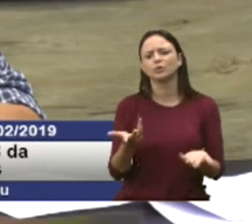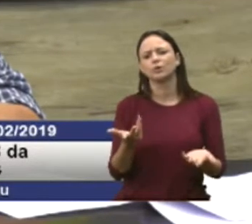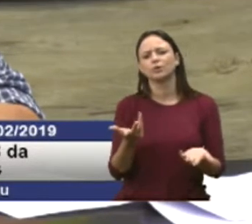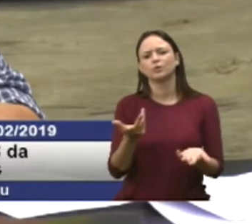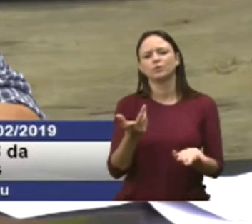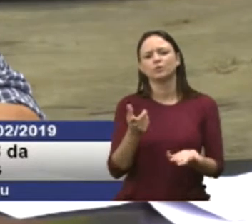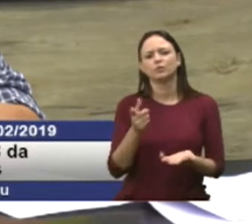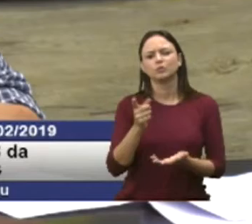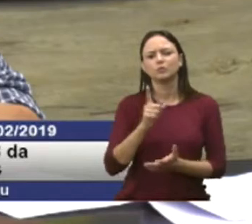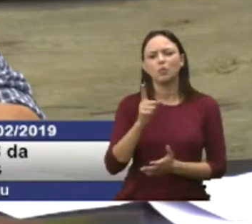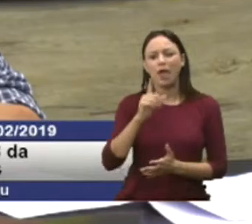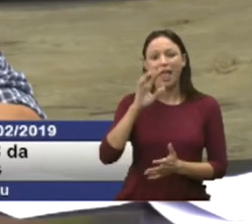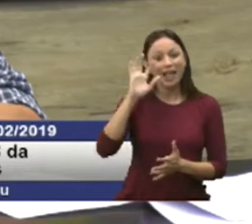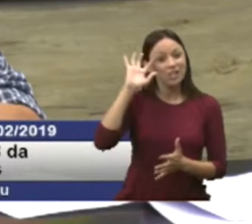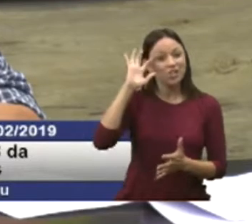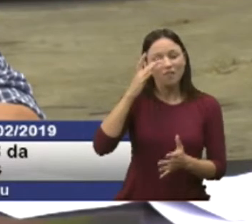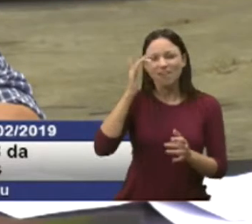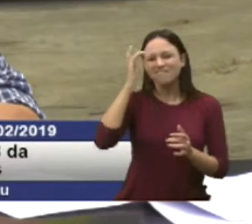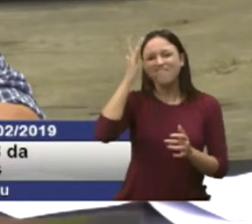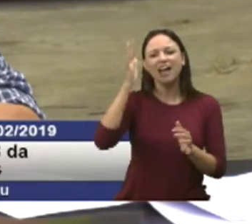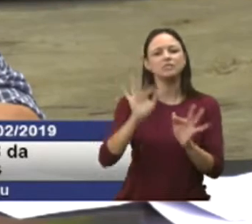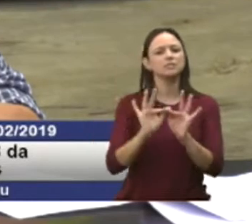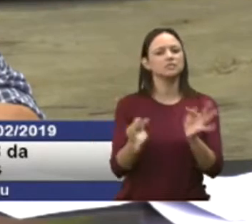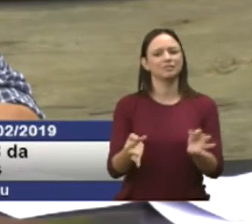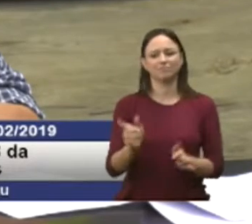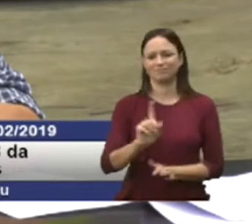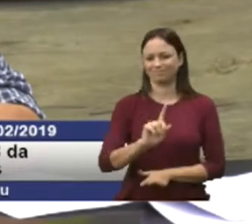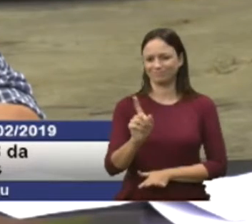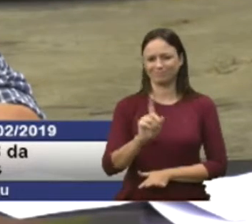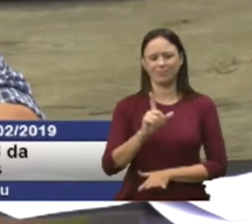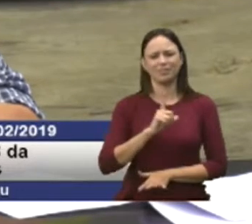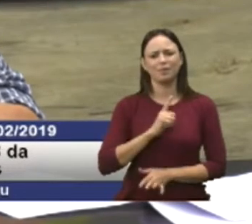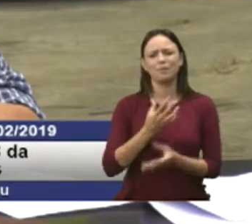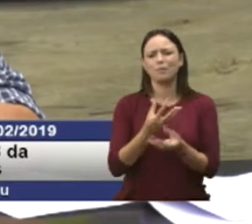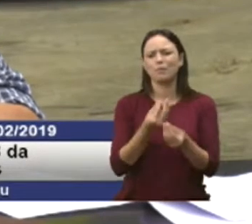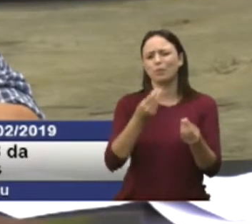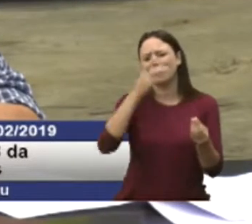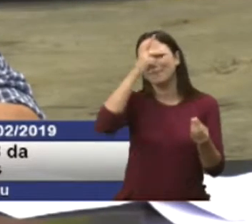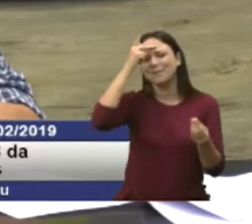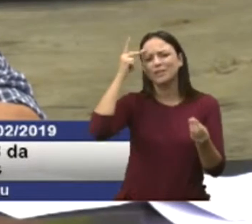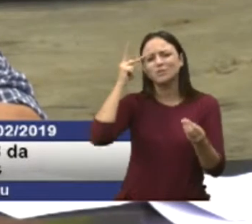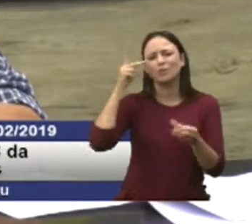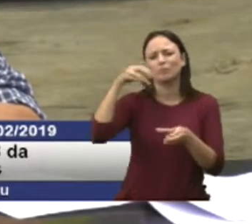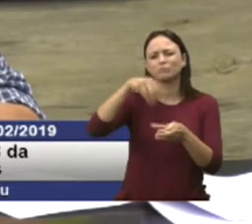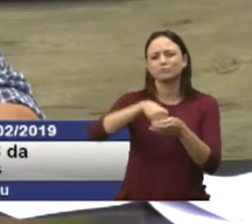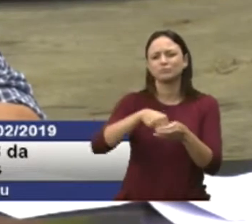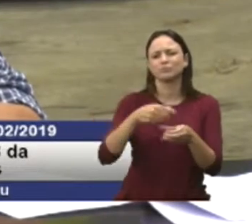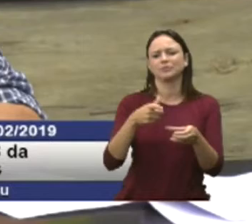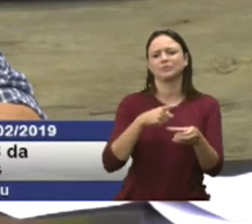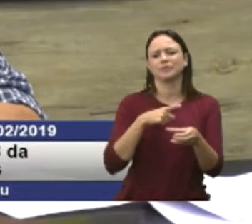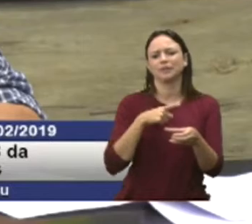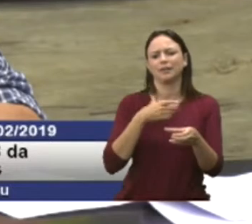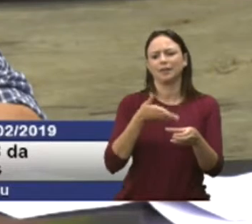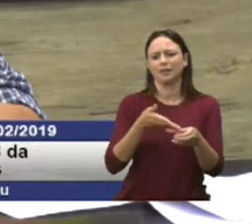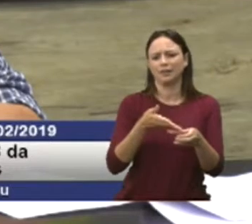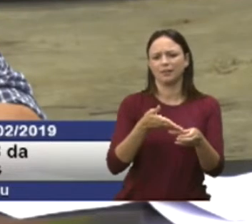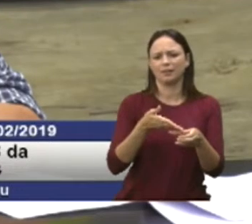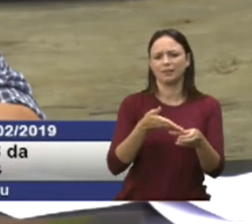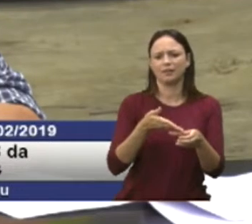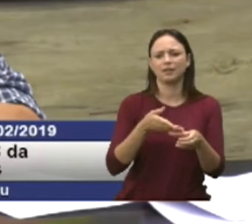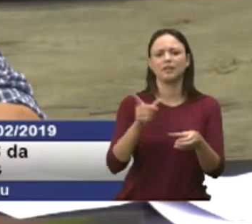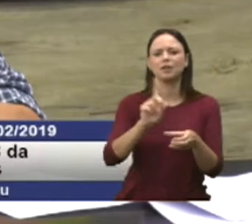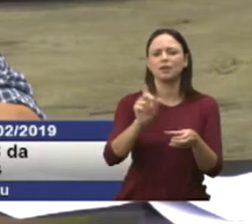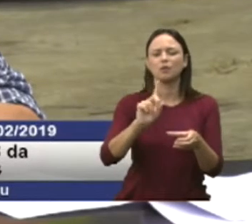é uma solução simples, né? Nós temos pessoas, muitas pessoas envolvidas 250, aí, mais ou menos, né? E não